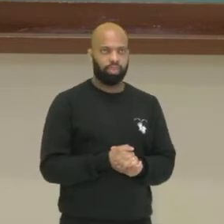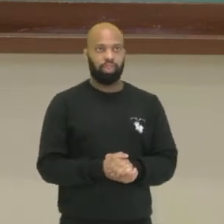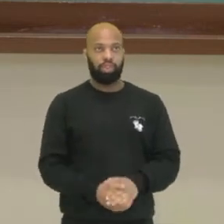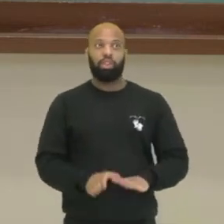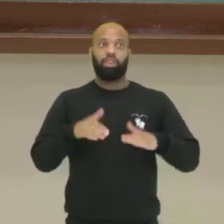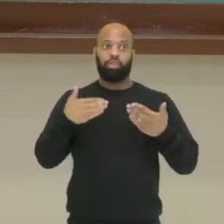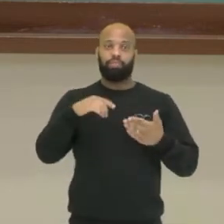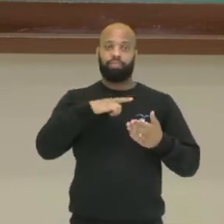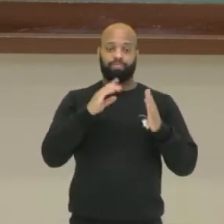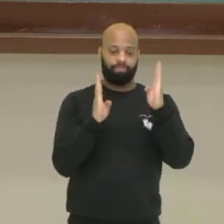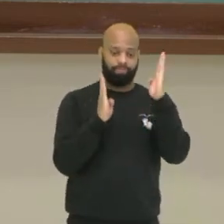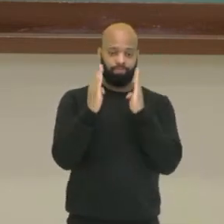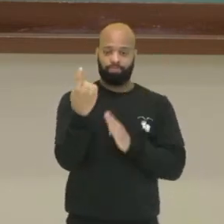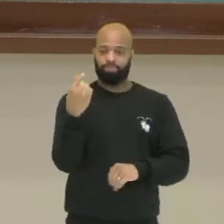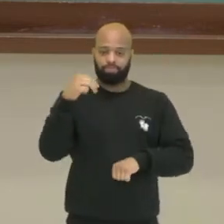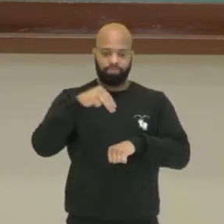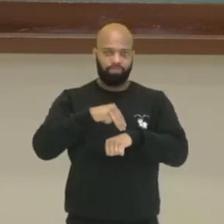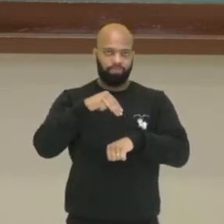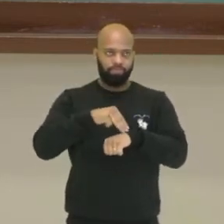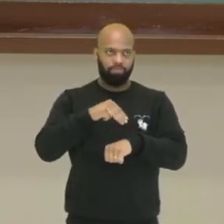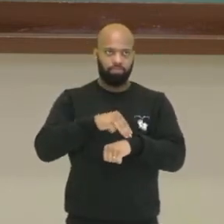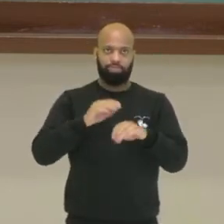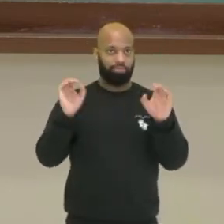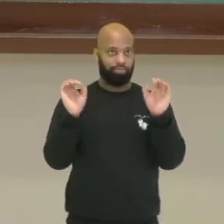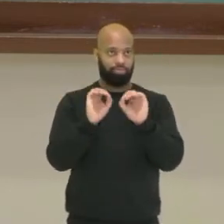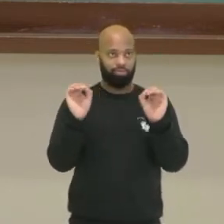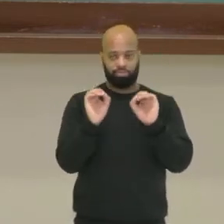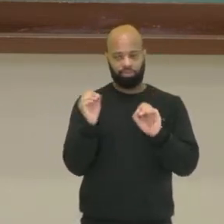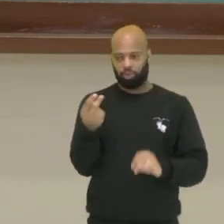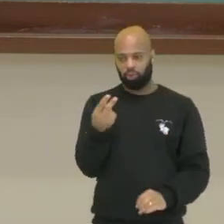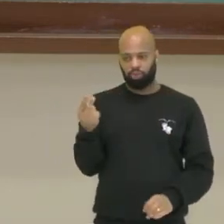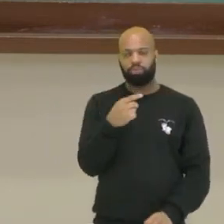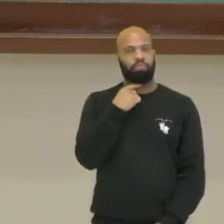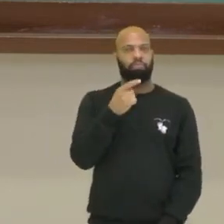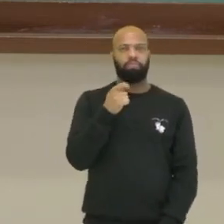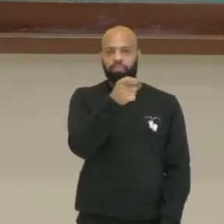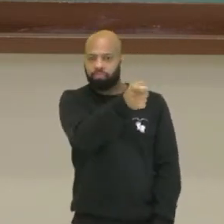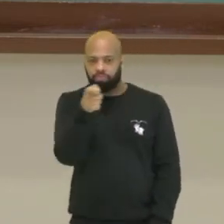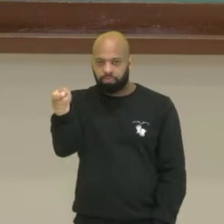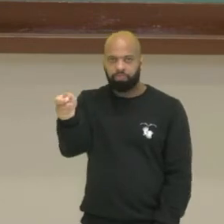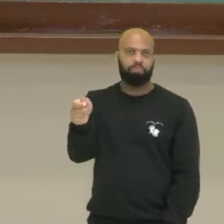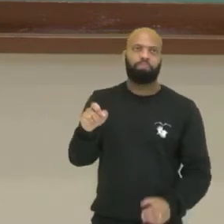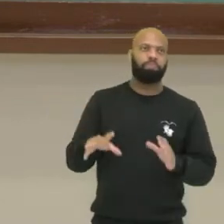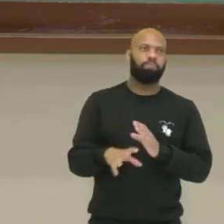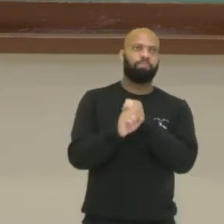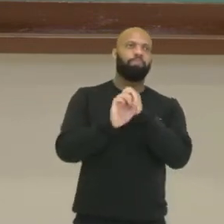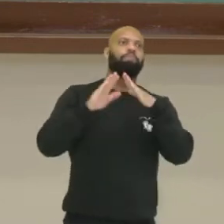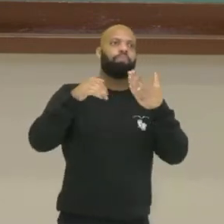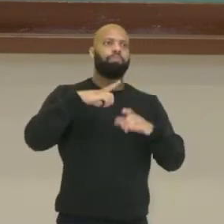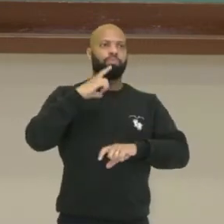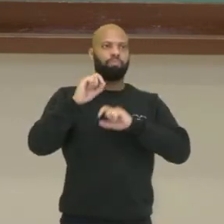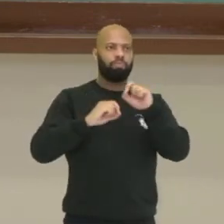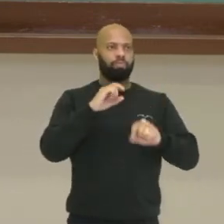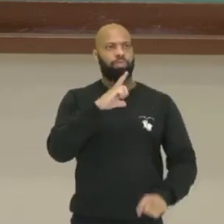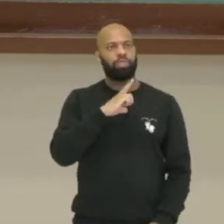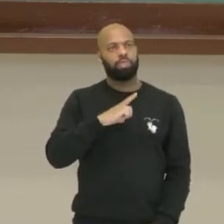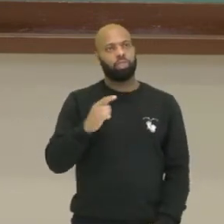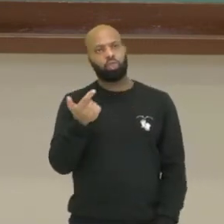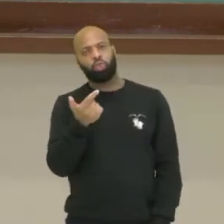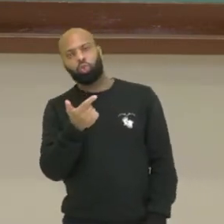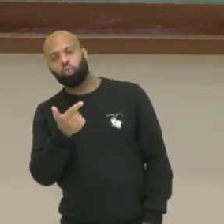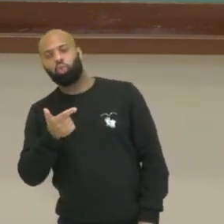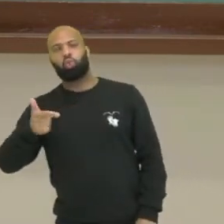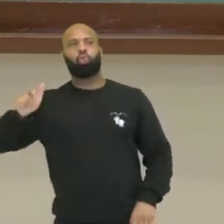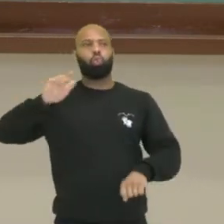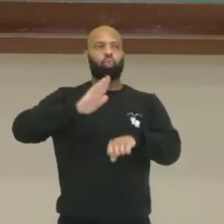nesse 1 minuto nenhum dos dois façam pontos, então nós vamos para